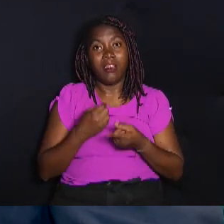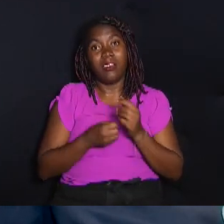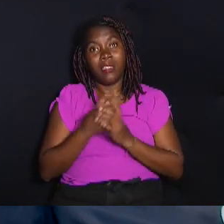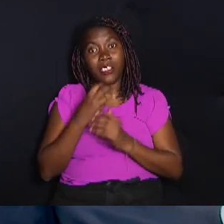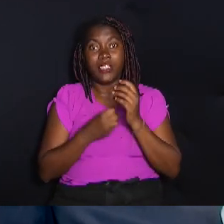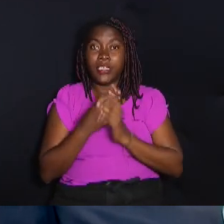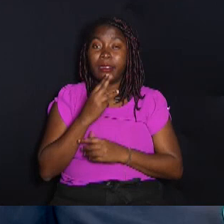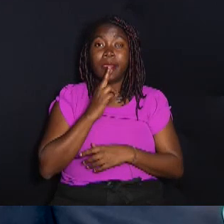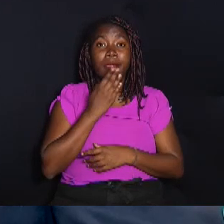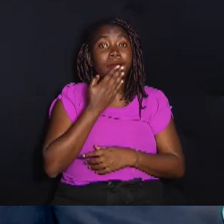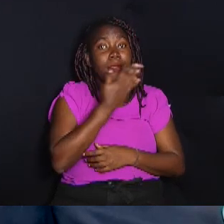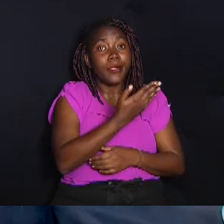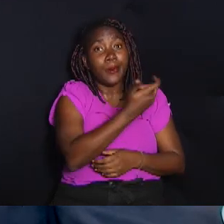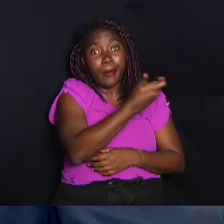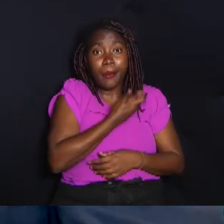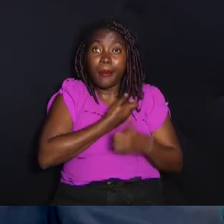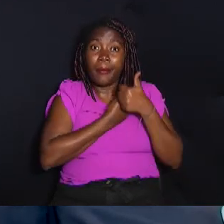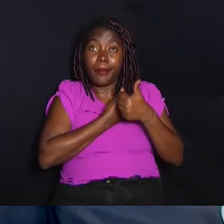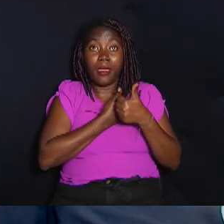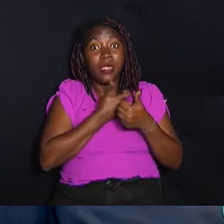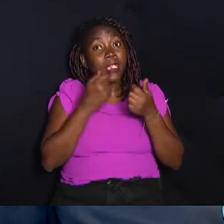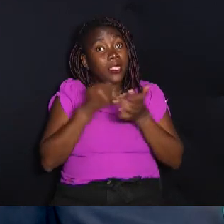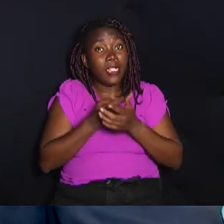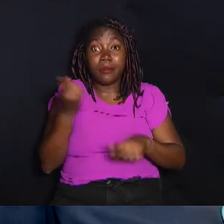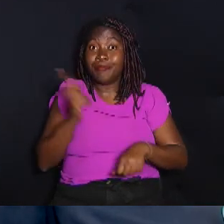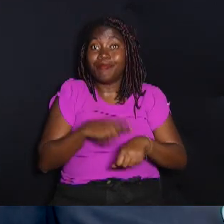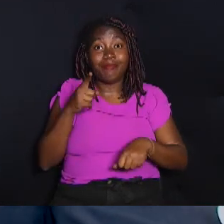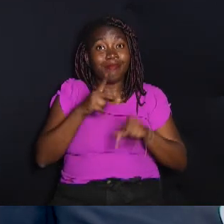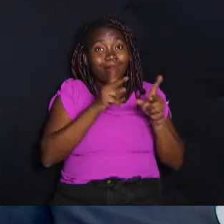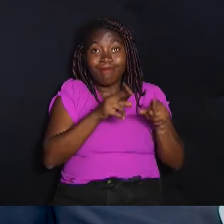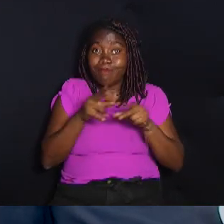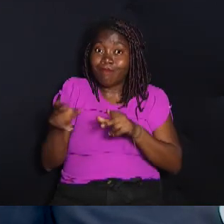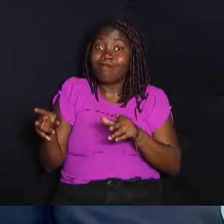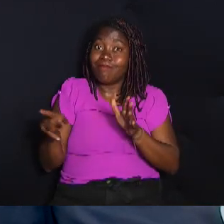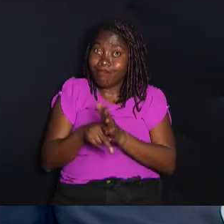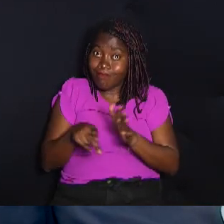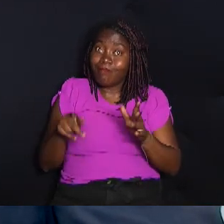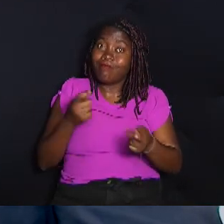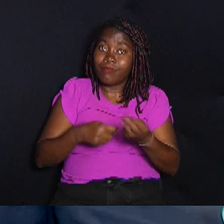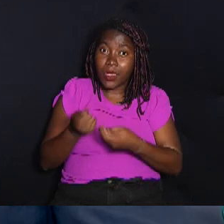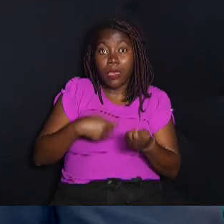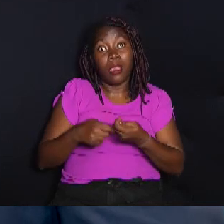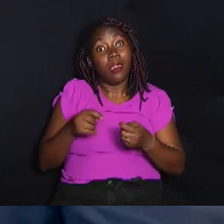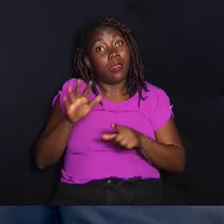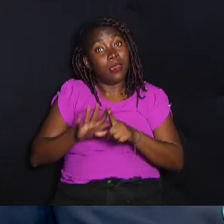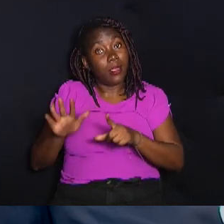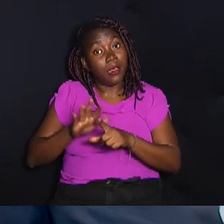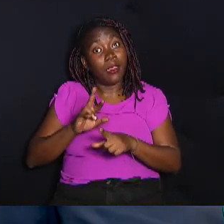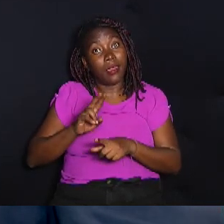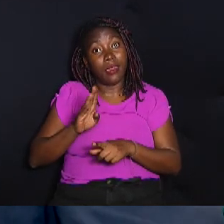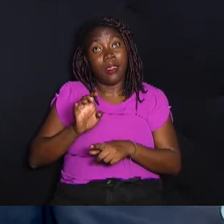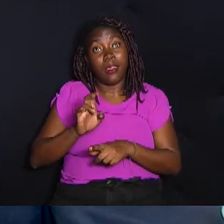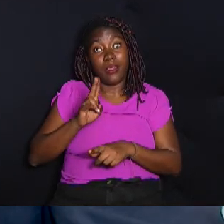dois três requerimentos para ter uma resposta bem dada então isso tem que ser automático e tem que ser um modos operando da própria administração então isso no campo da